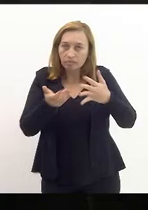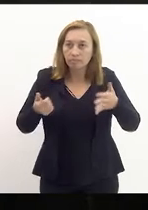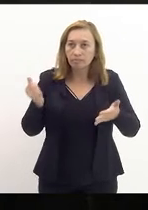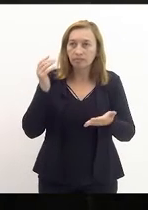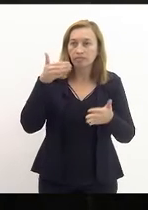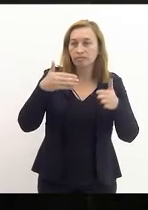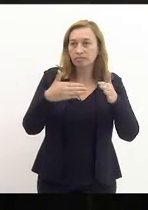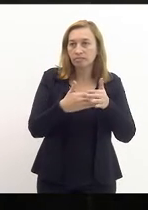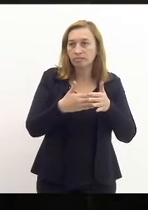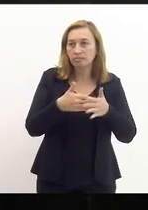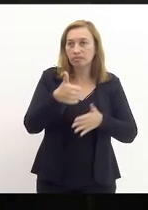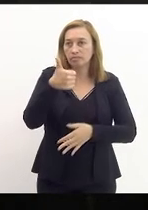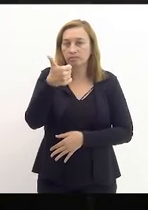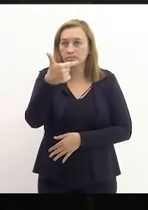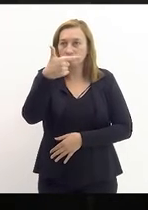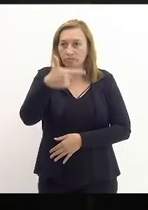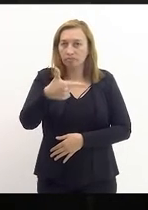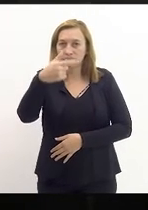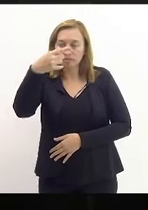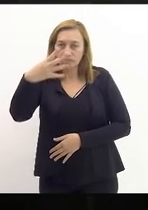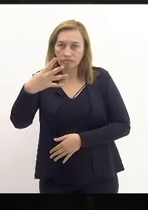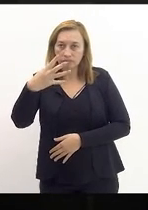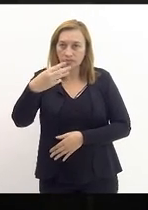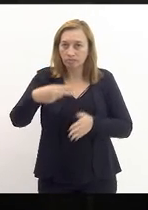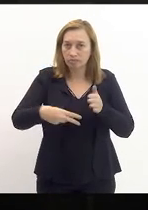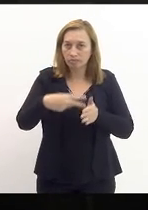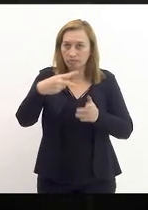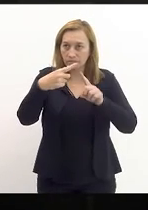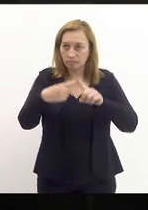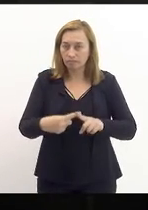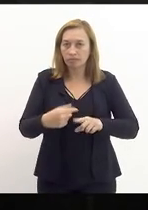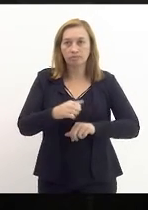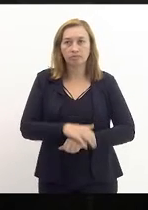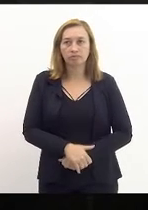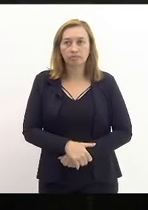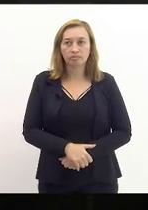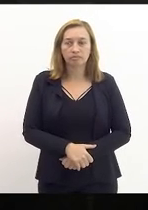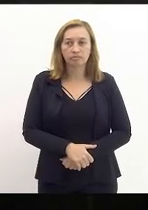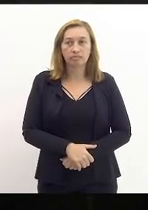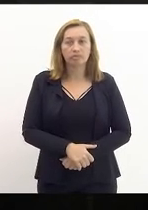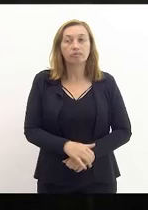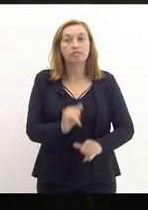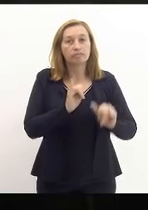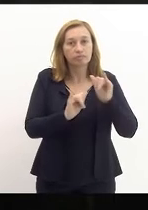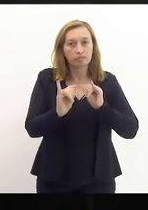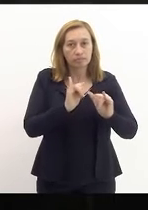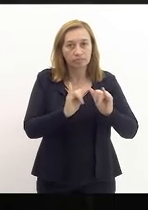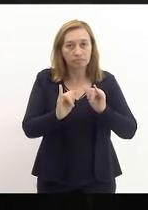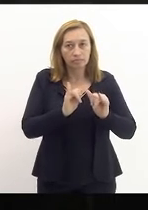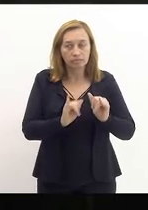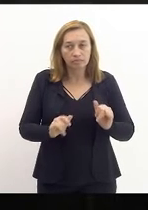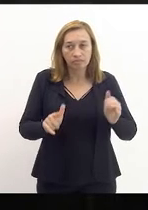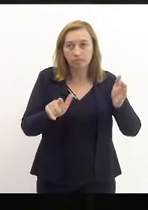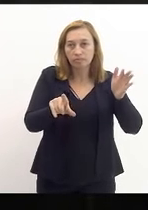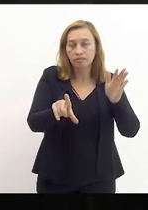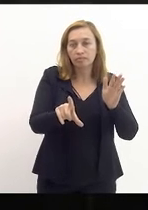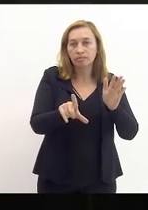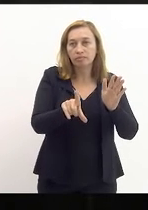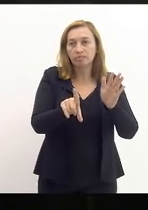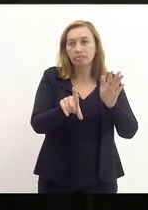até 24 vezes a manchete de primeira página senhora